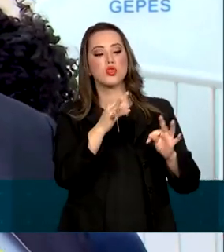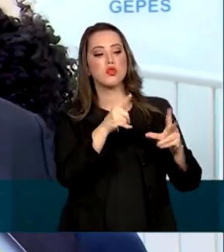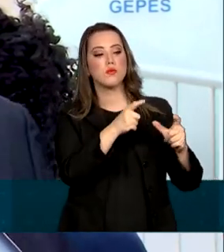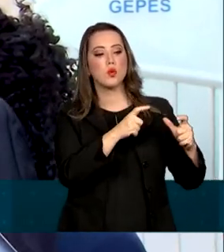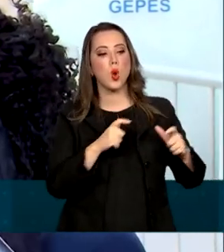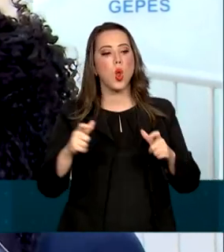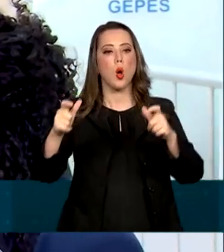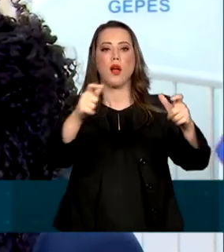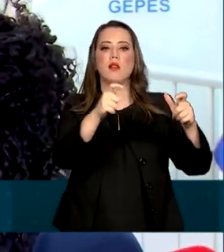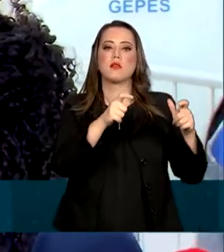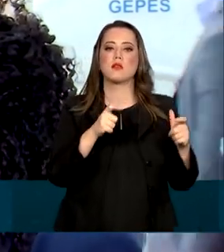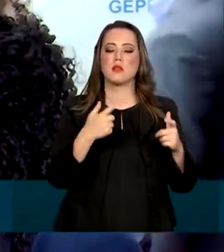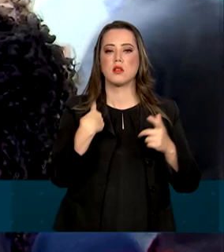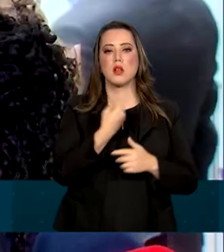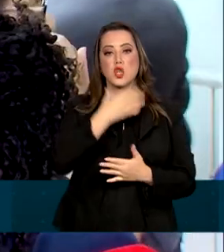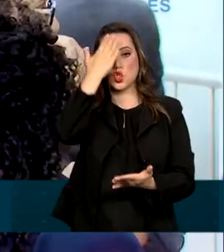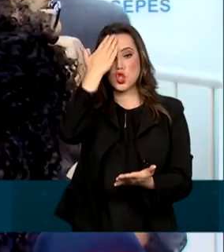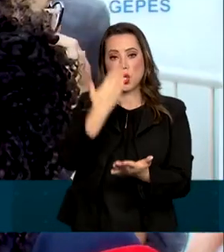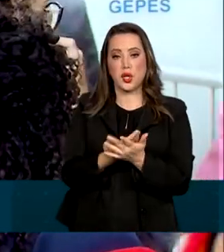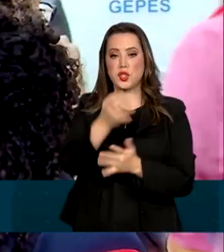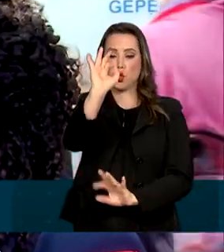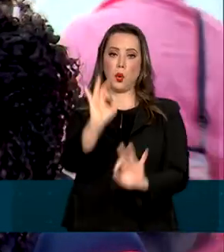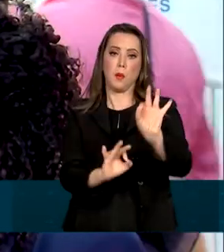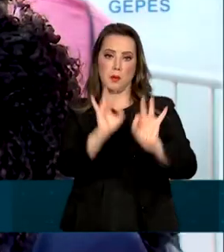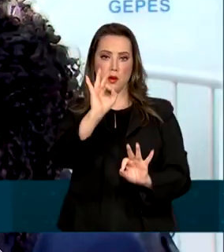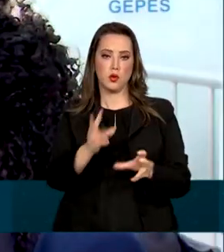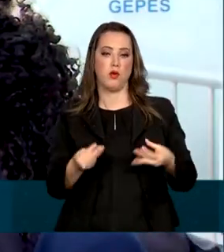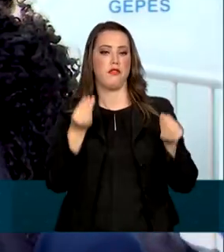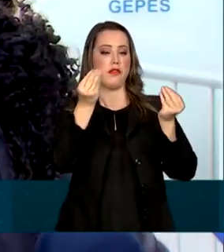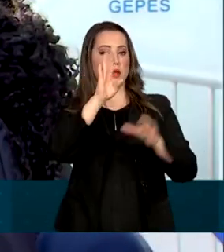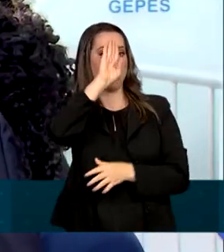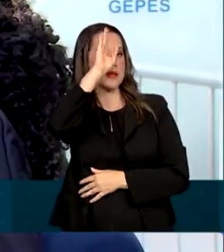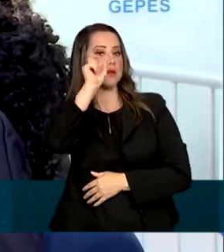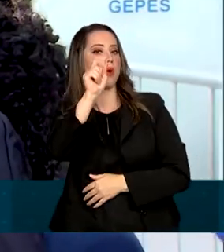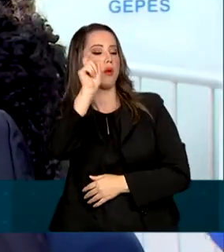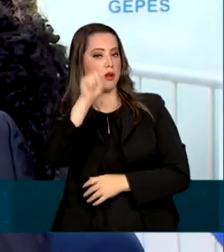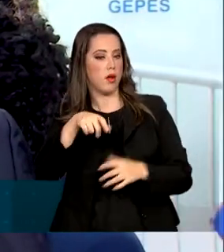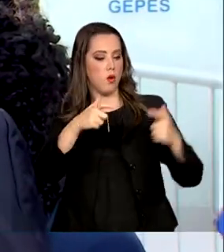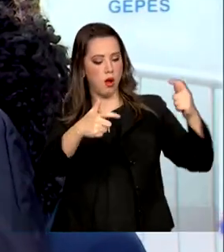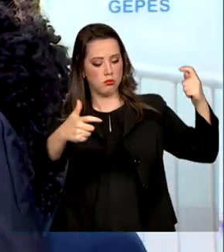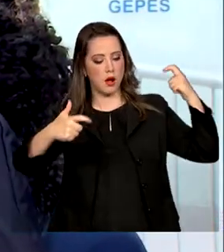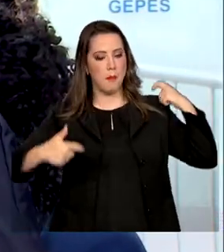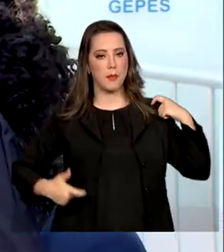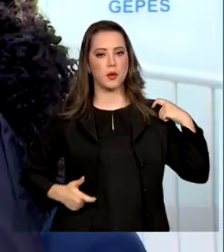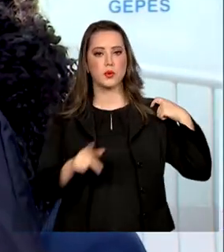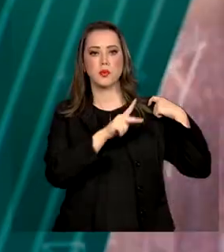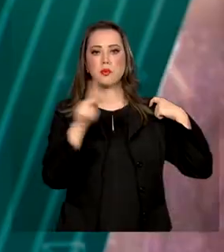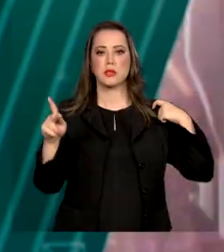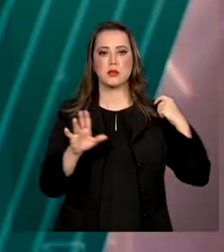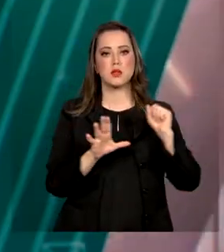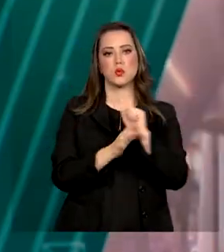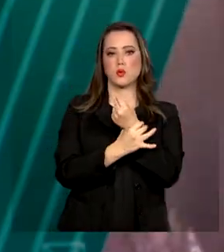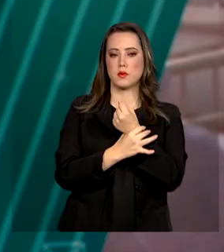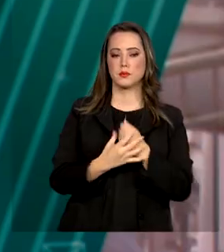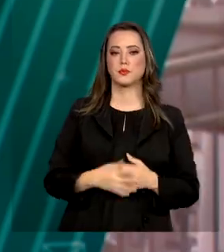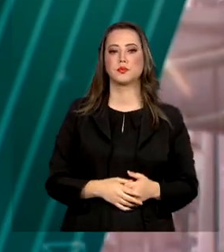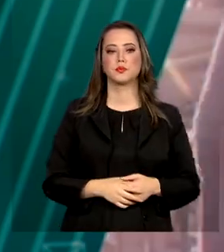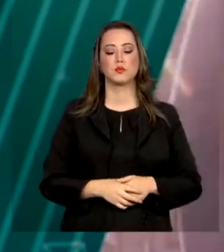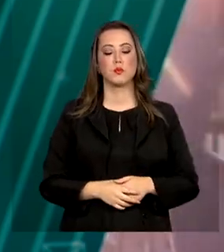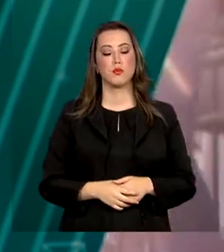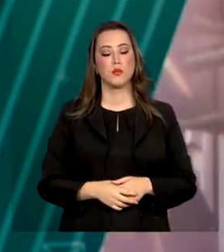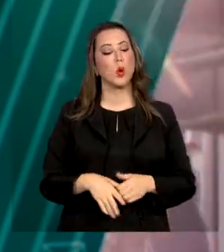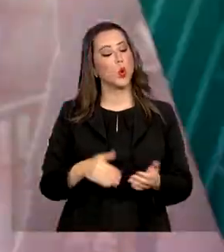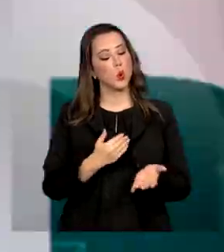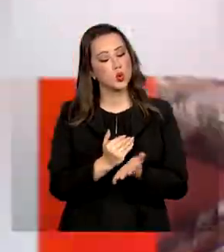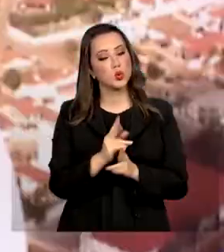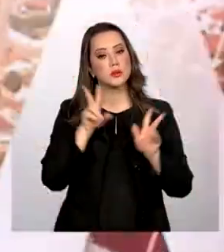nós temos a convicção de que esse preparativos garantem o principal que após presidencial com segurança e ainda sobre